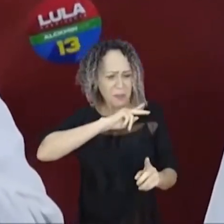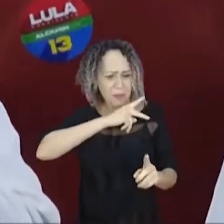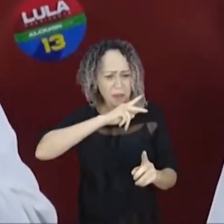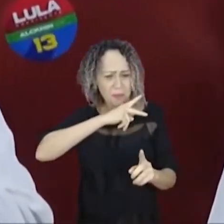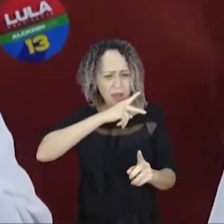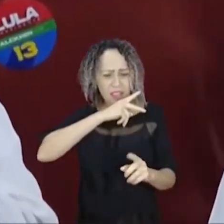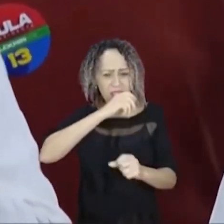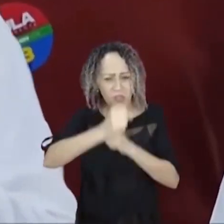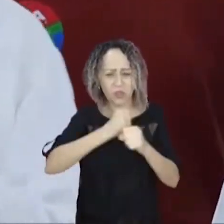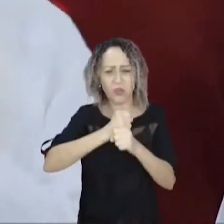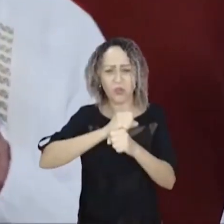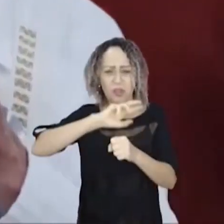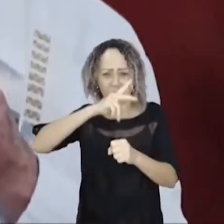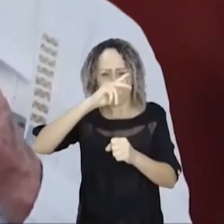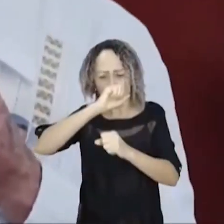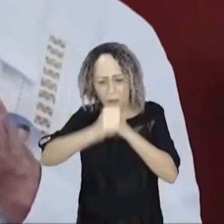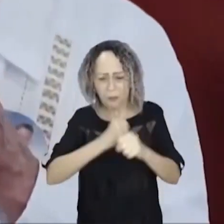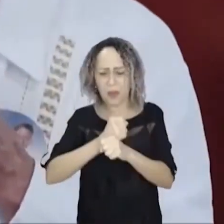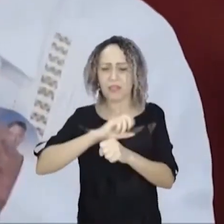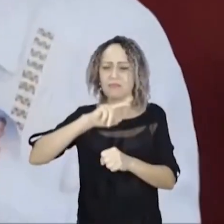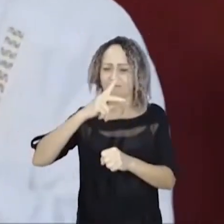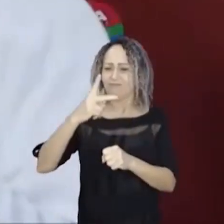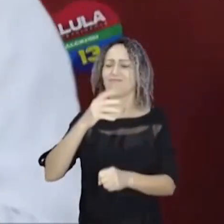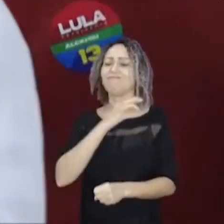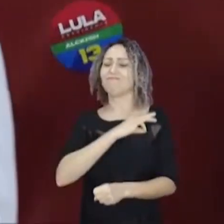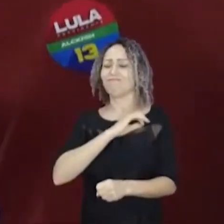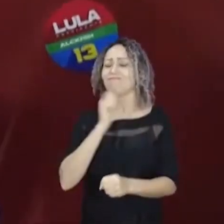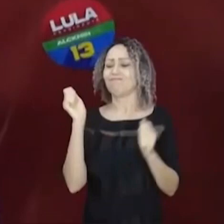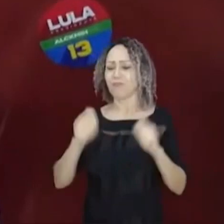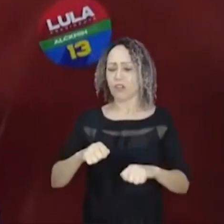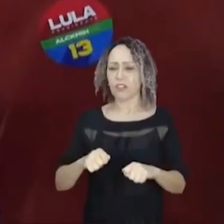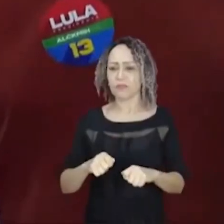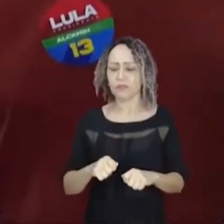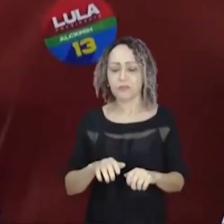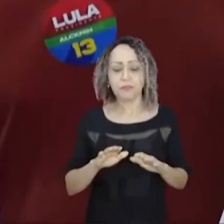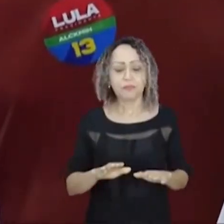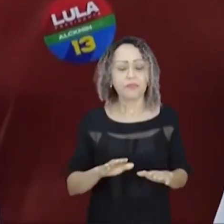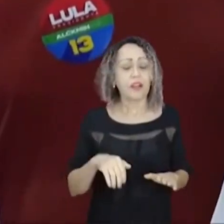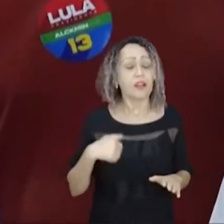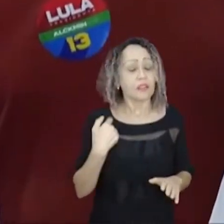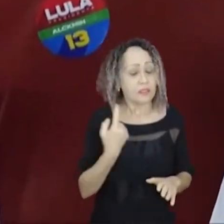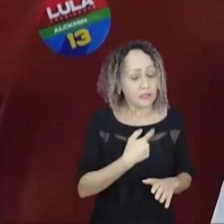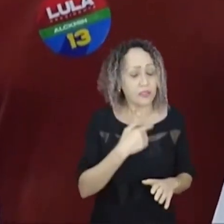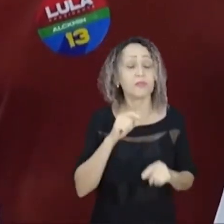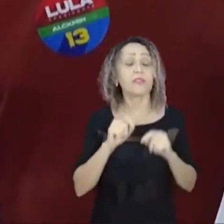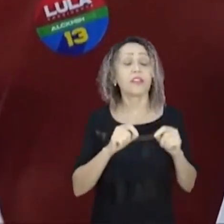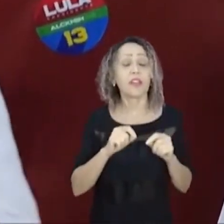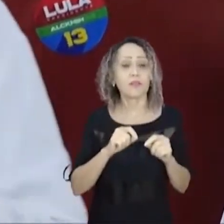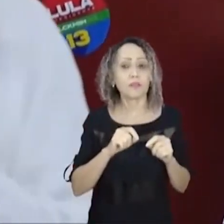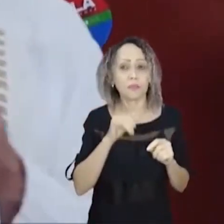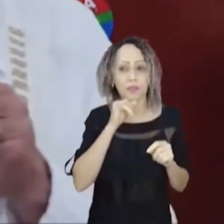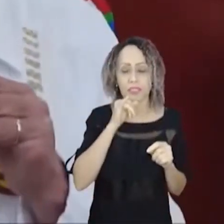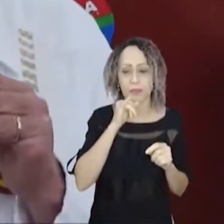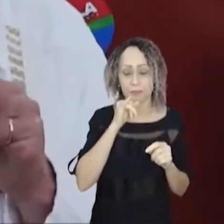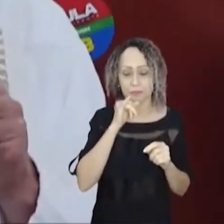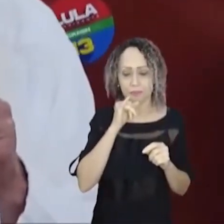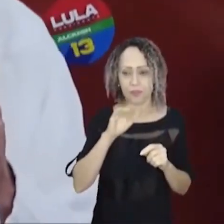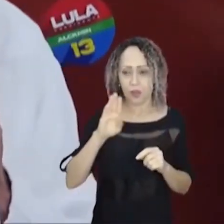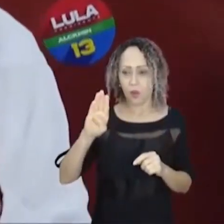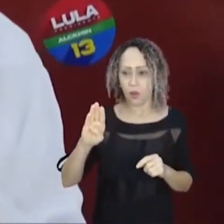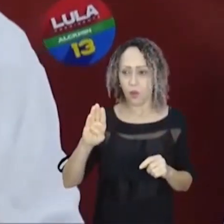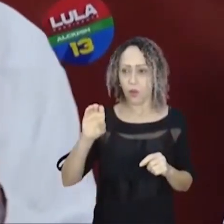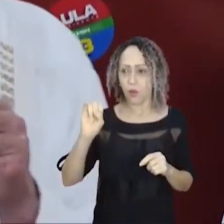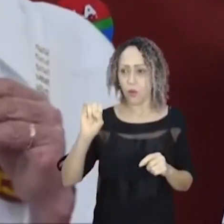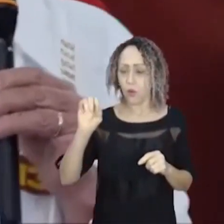nós fazíamos isso, a gente repunha a inflação e dava a quantidade de crescimento do PIB. Porque quando vocês